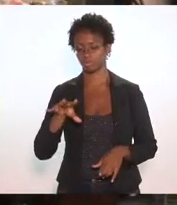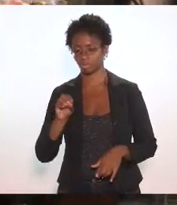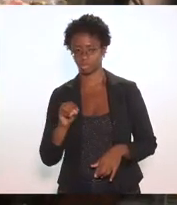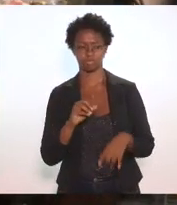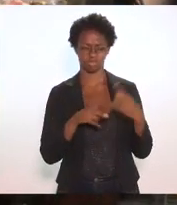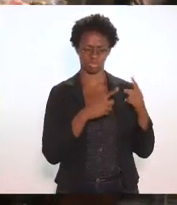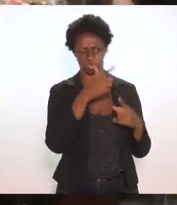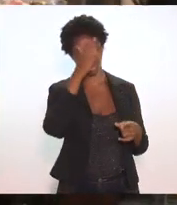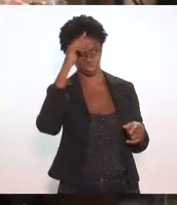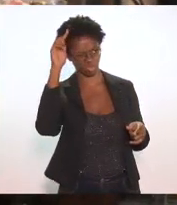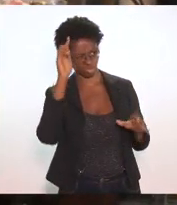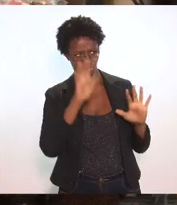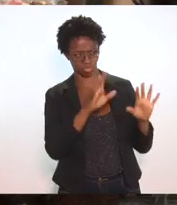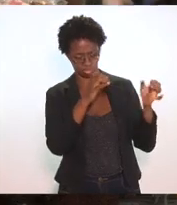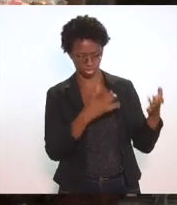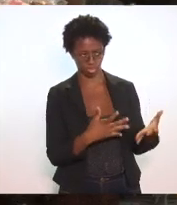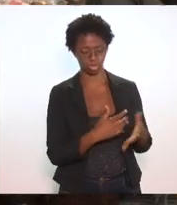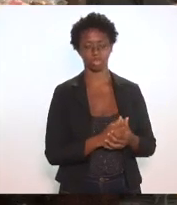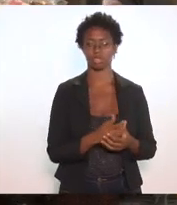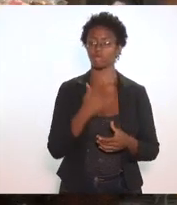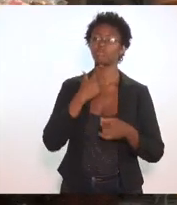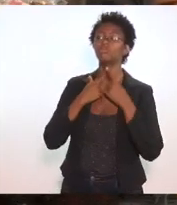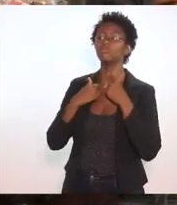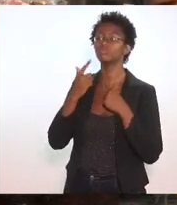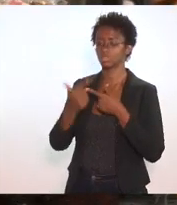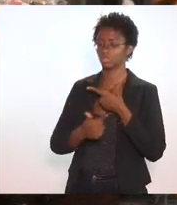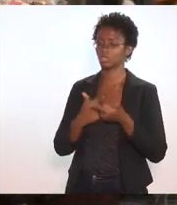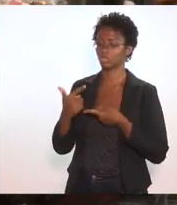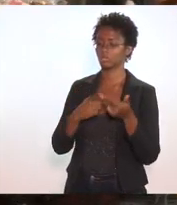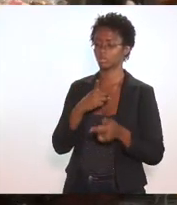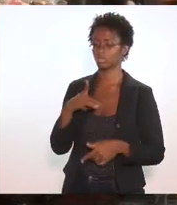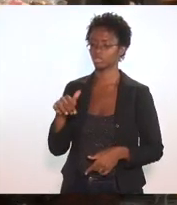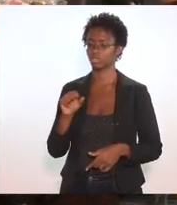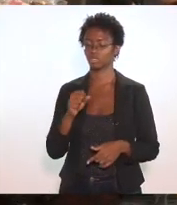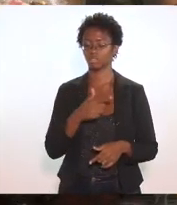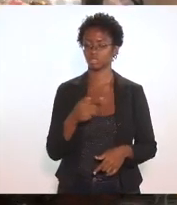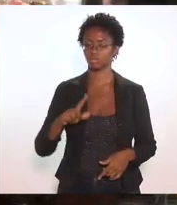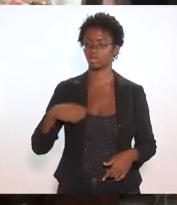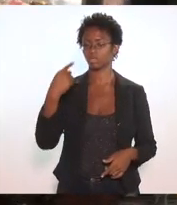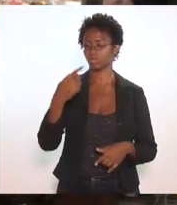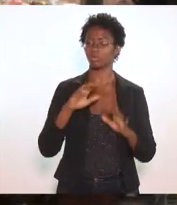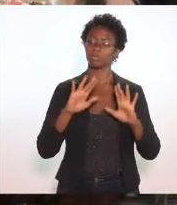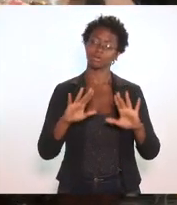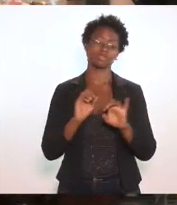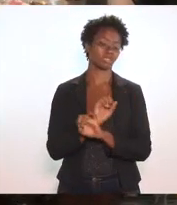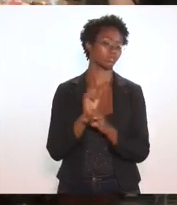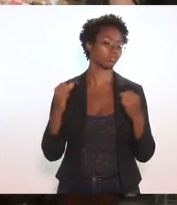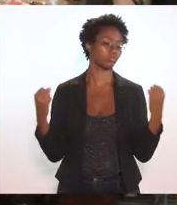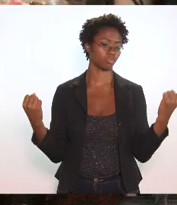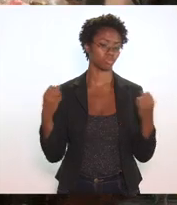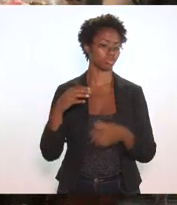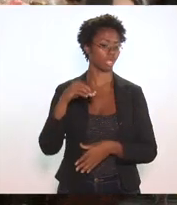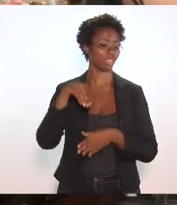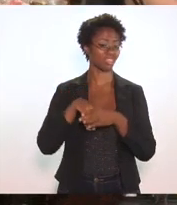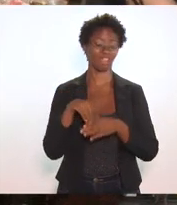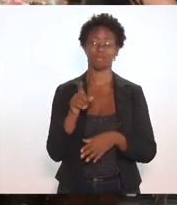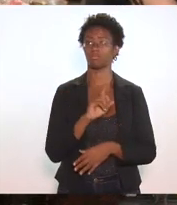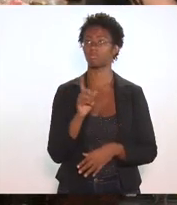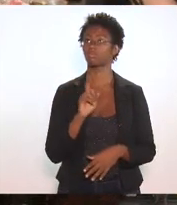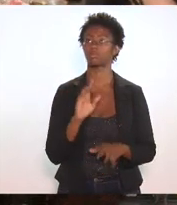Luiz. É, a minha vontade também é trabalhar nesses dias da próxima semana, mas impossível internamente, porque a gente